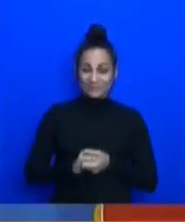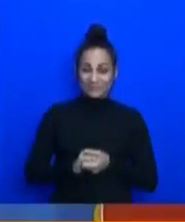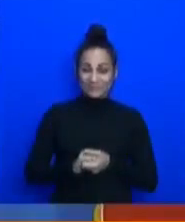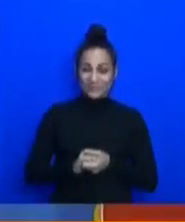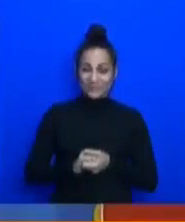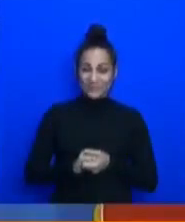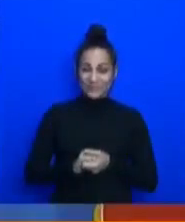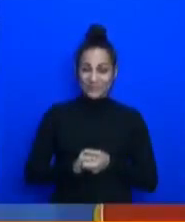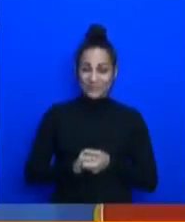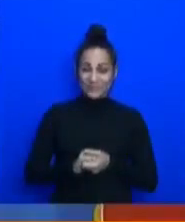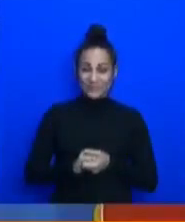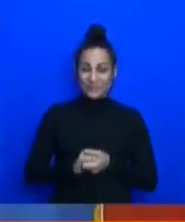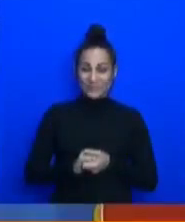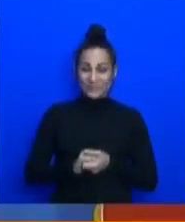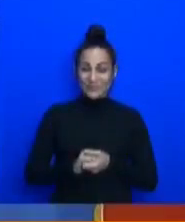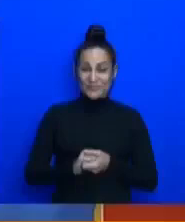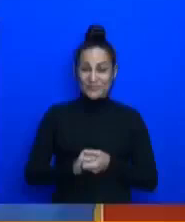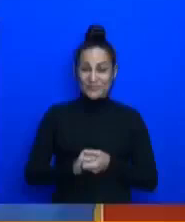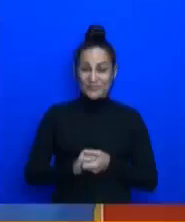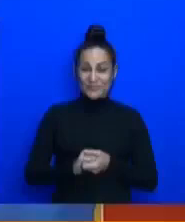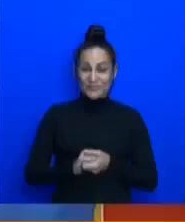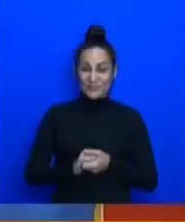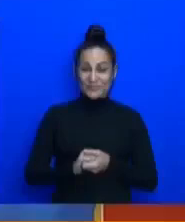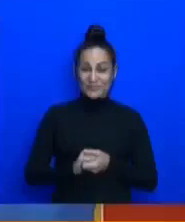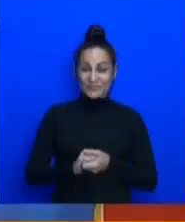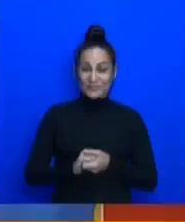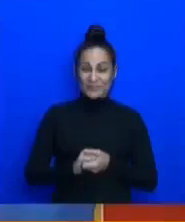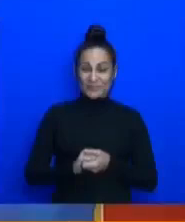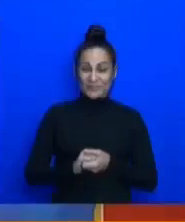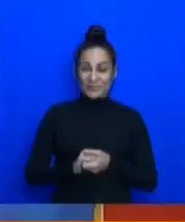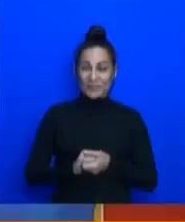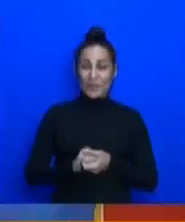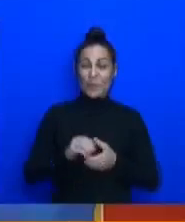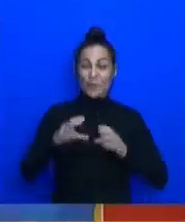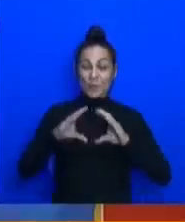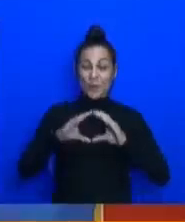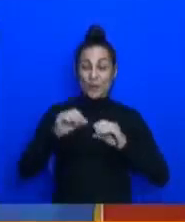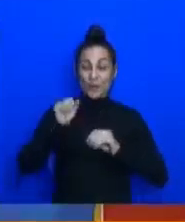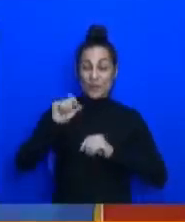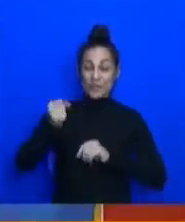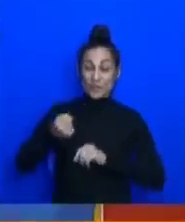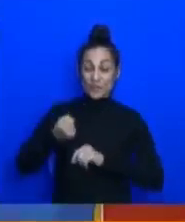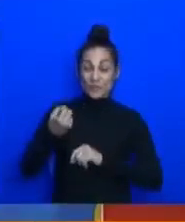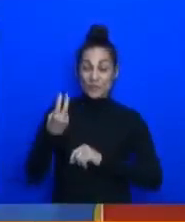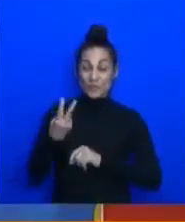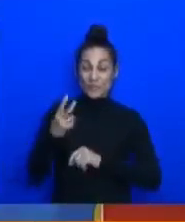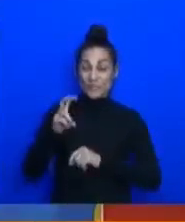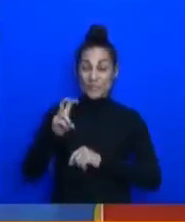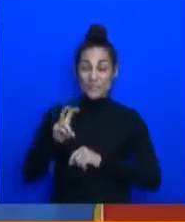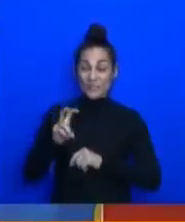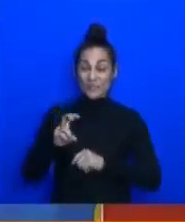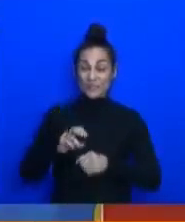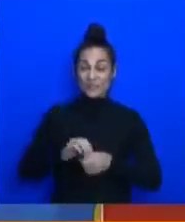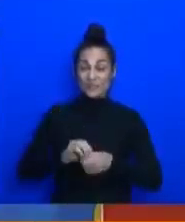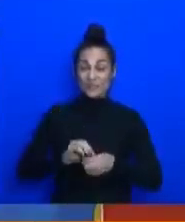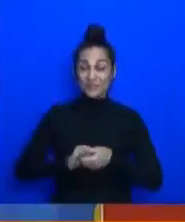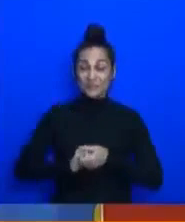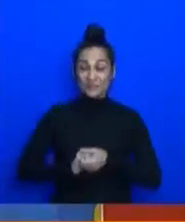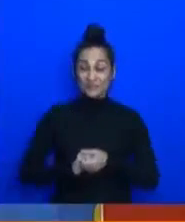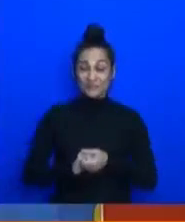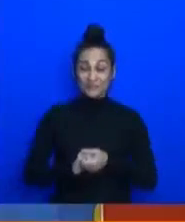O globo girando, mais um número na tela. Bola azul, 25. Azul, número 25.